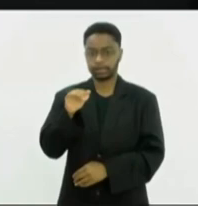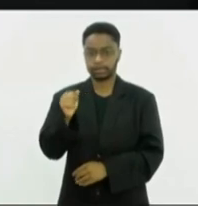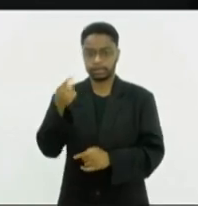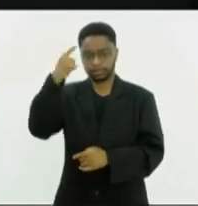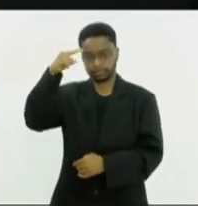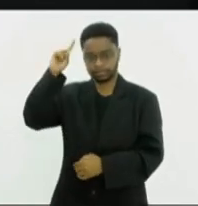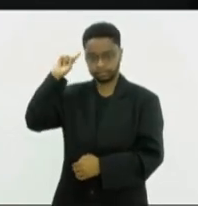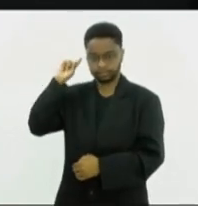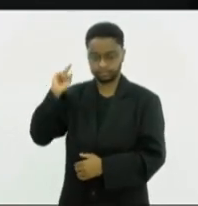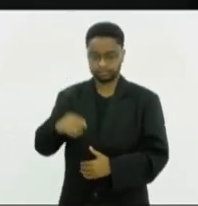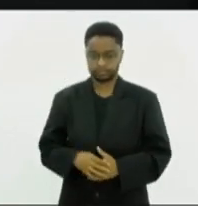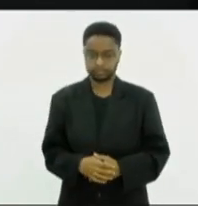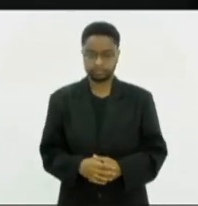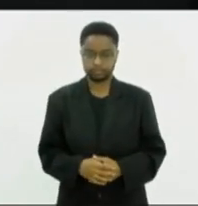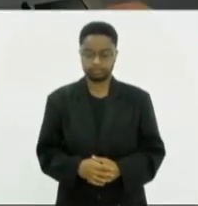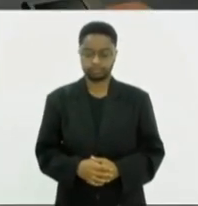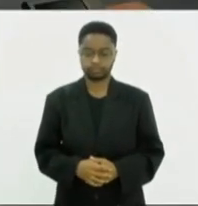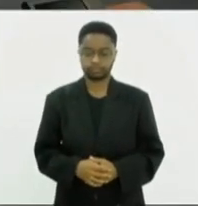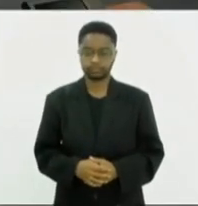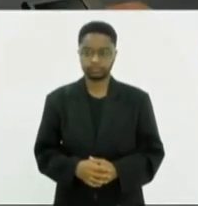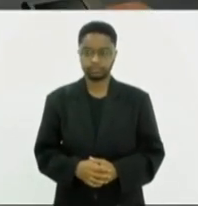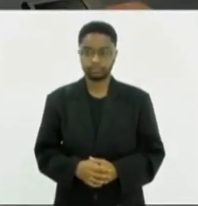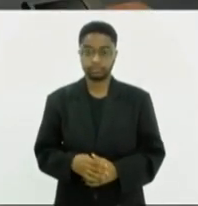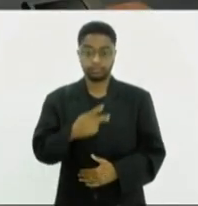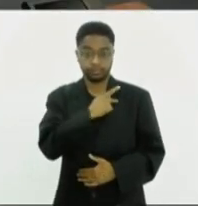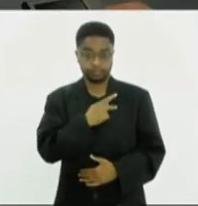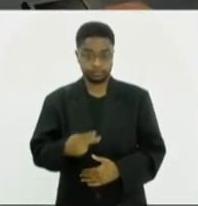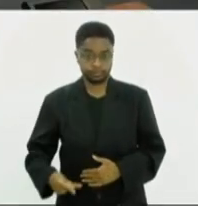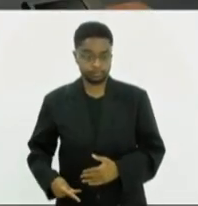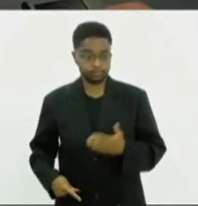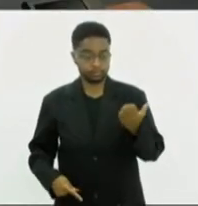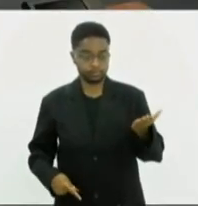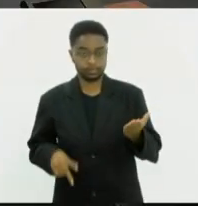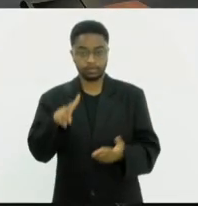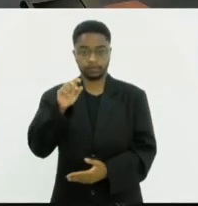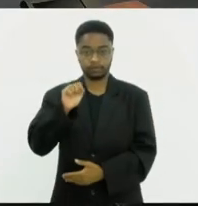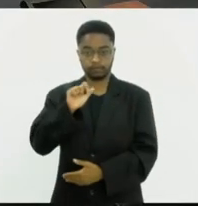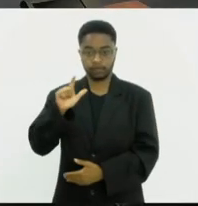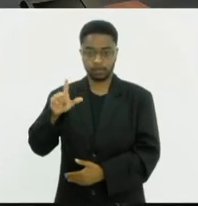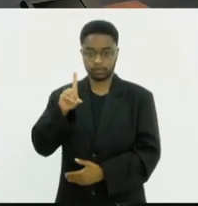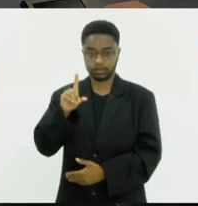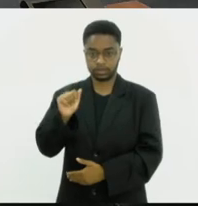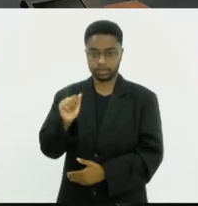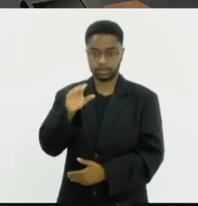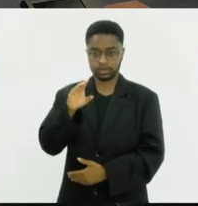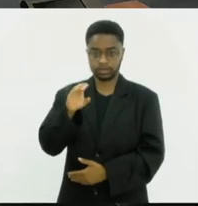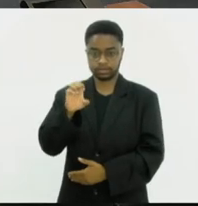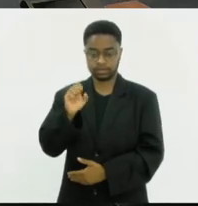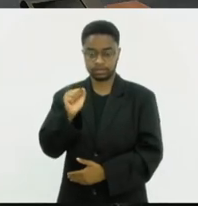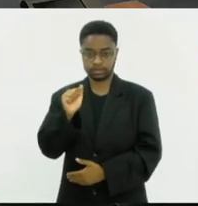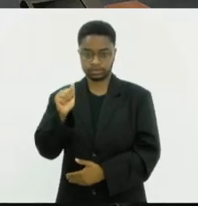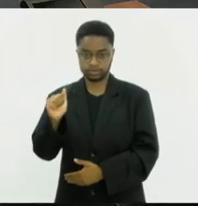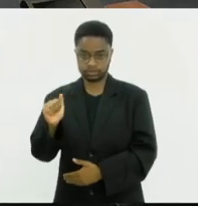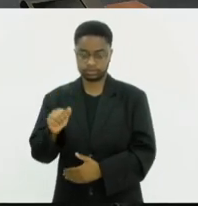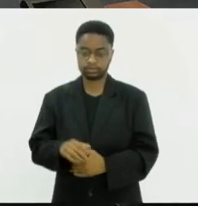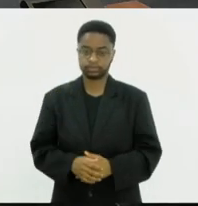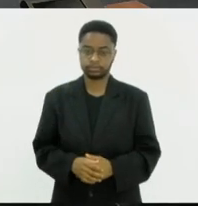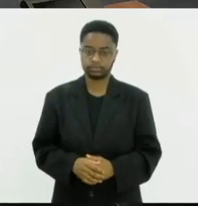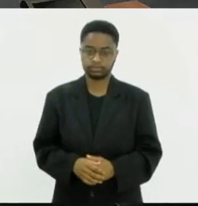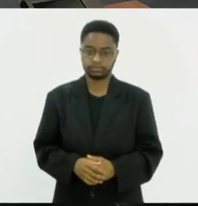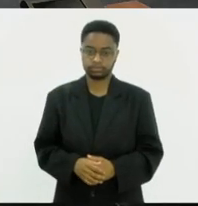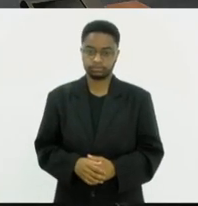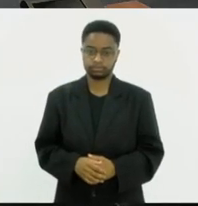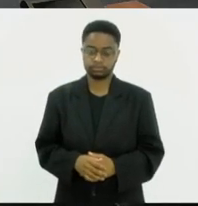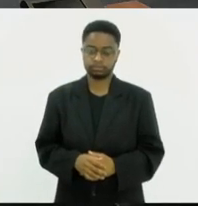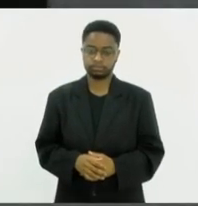sessão anterior. Senhor presidente Valda Seasa, nobre, ínclito,